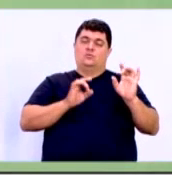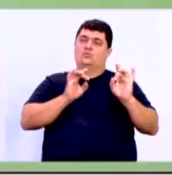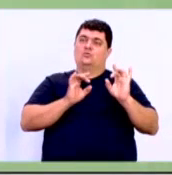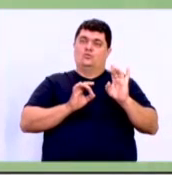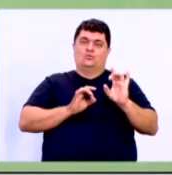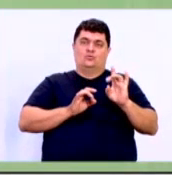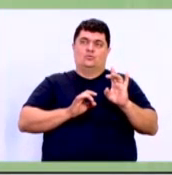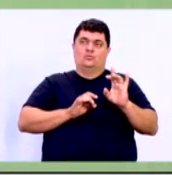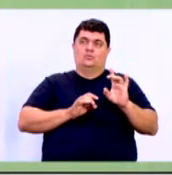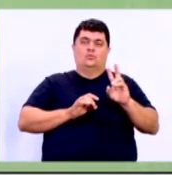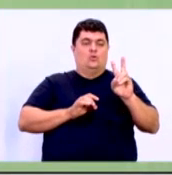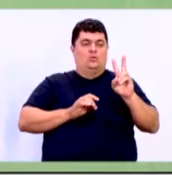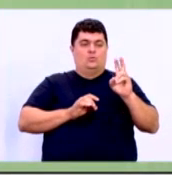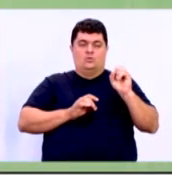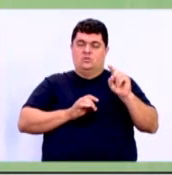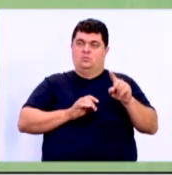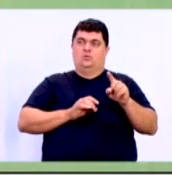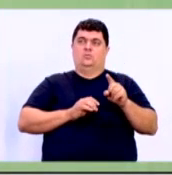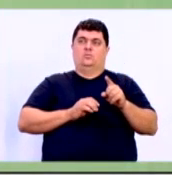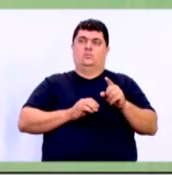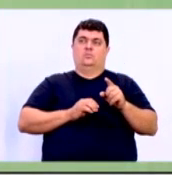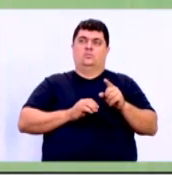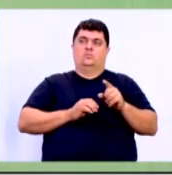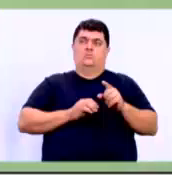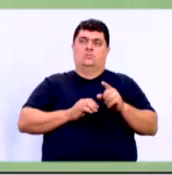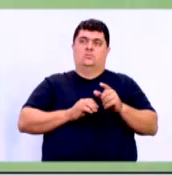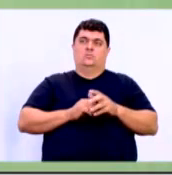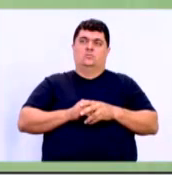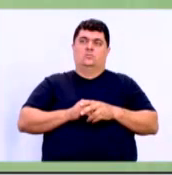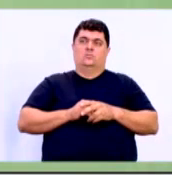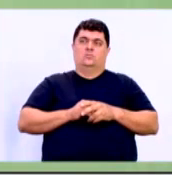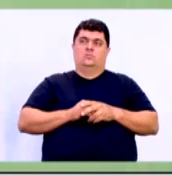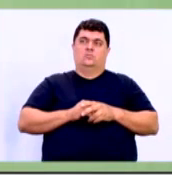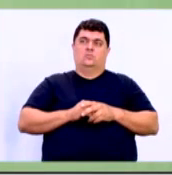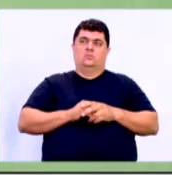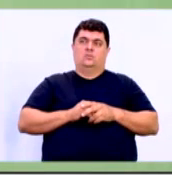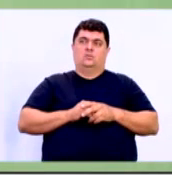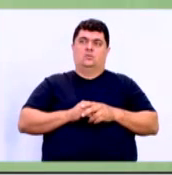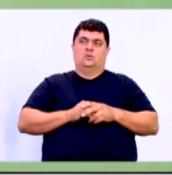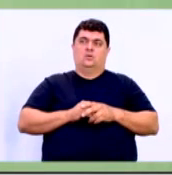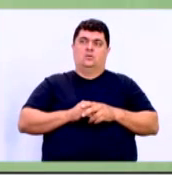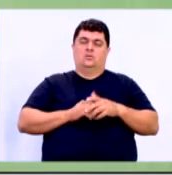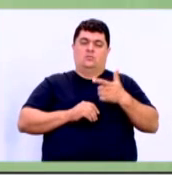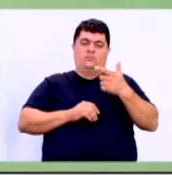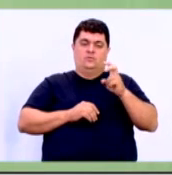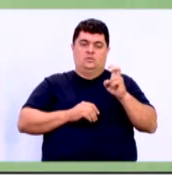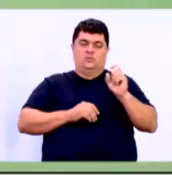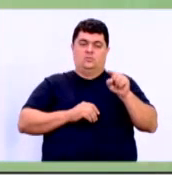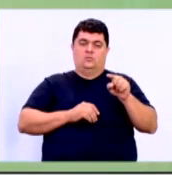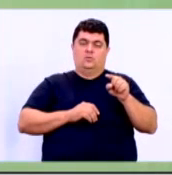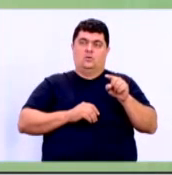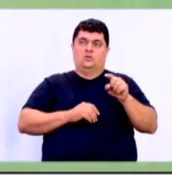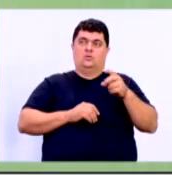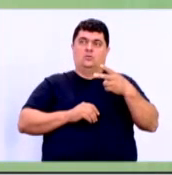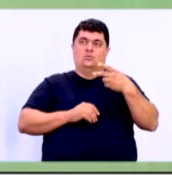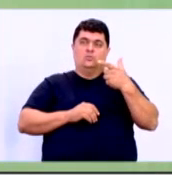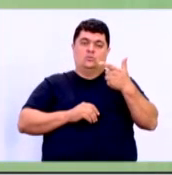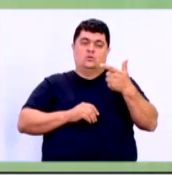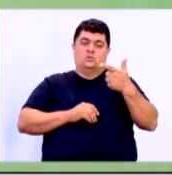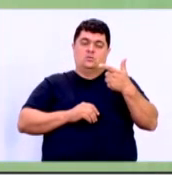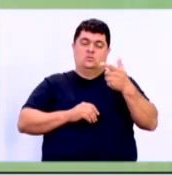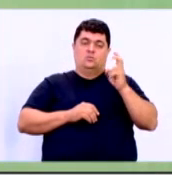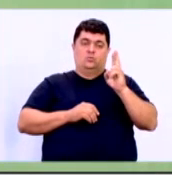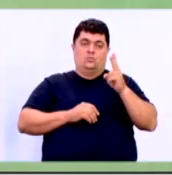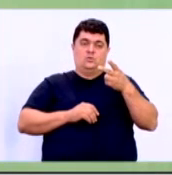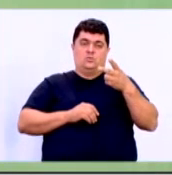será só para 2.000 unidades. E esse custo fixo aqui, ele é 25 mil para a produção de